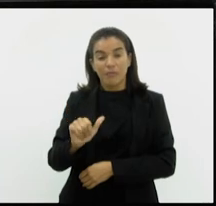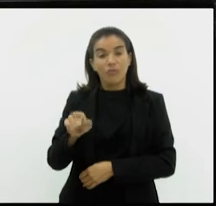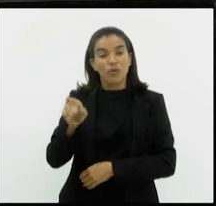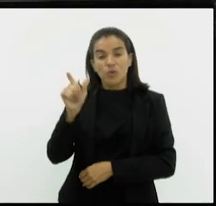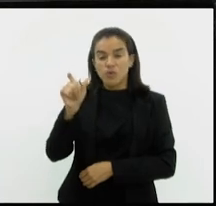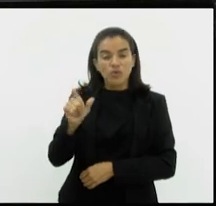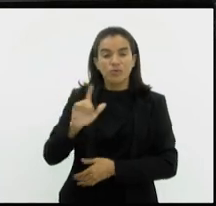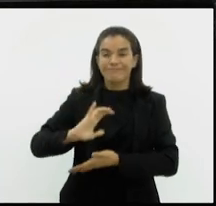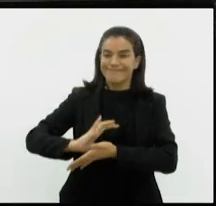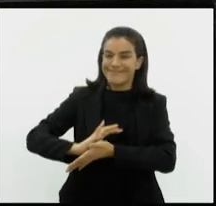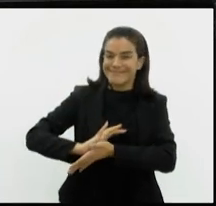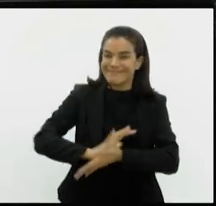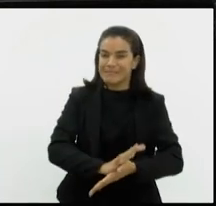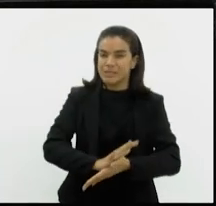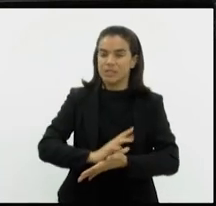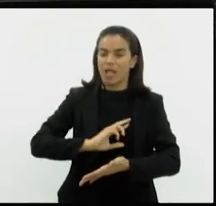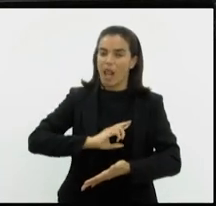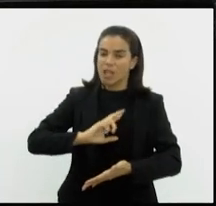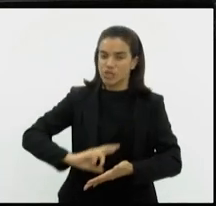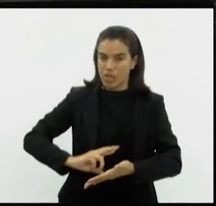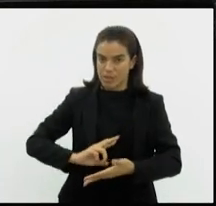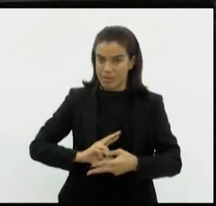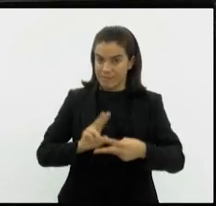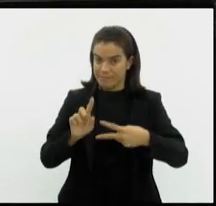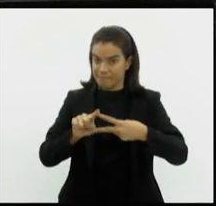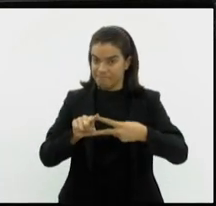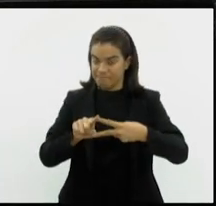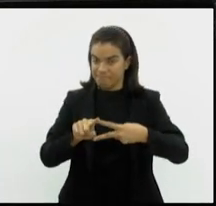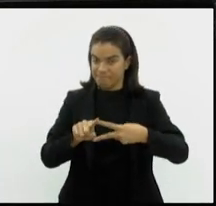religiosa os dois no